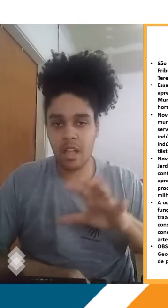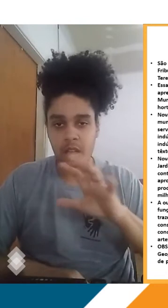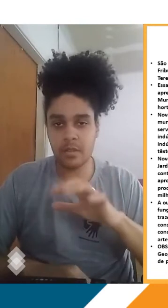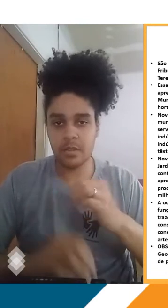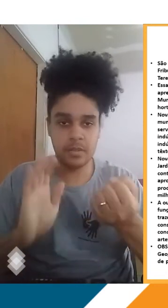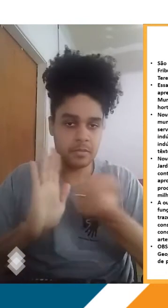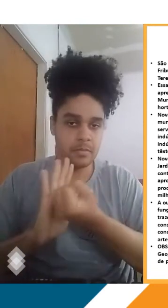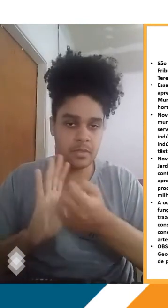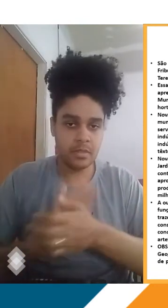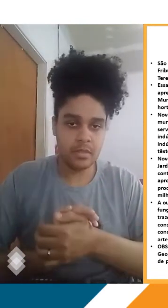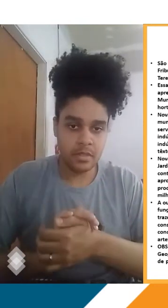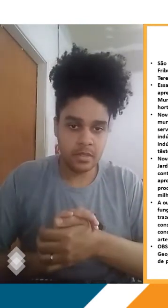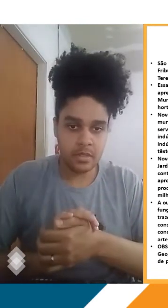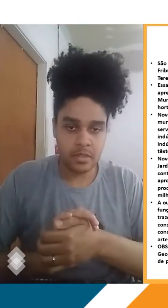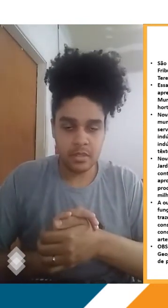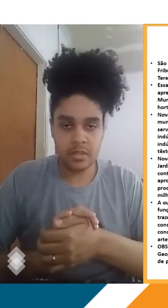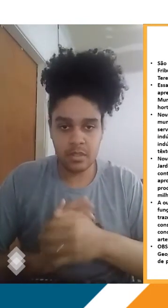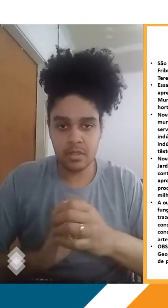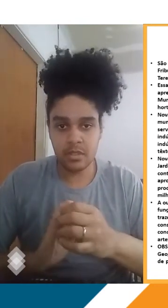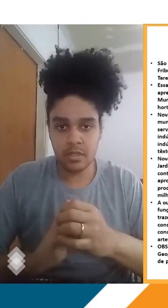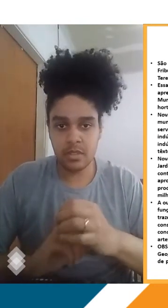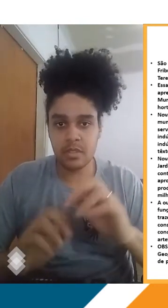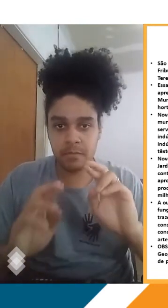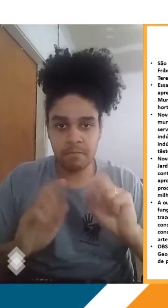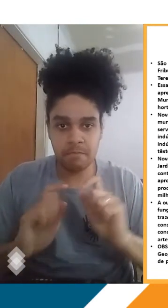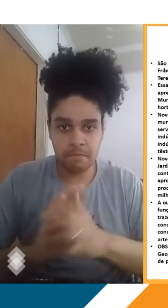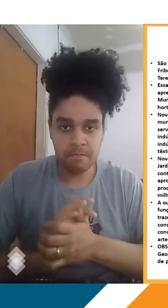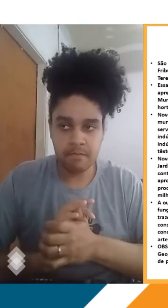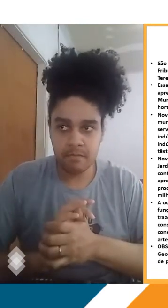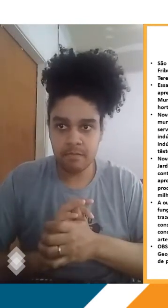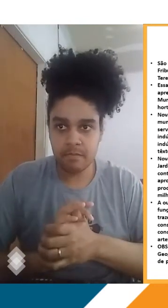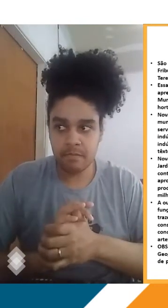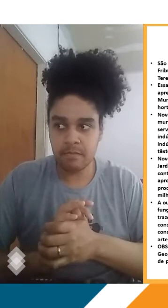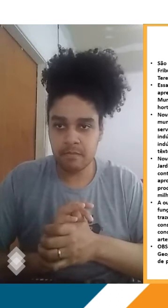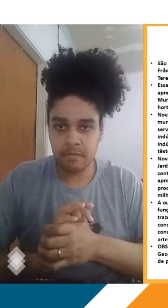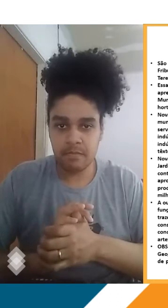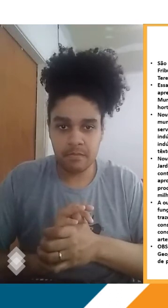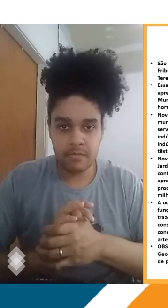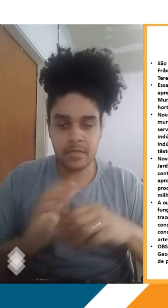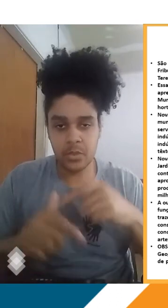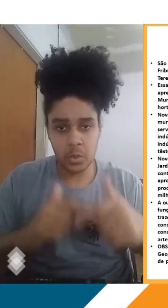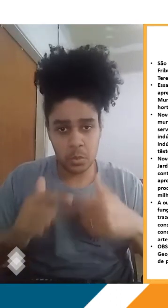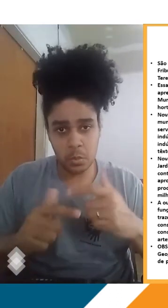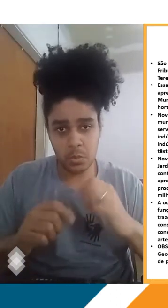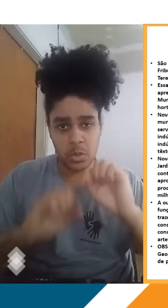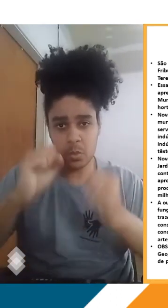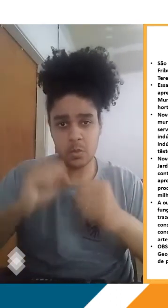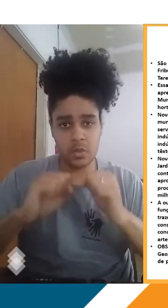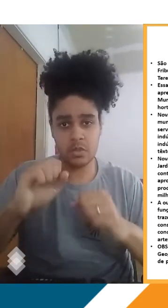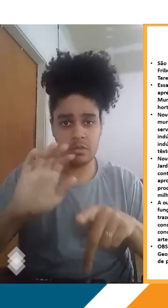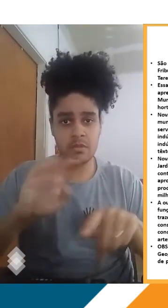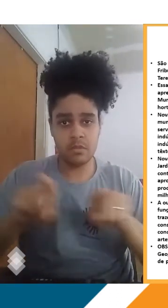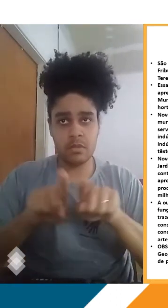É uma região marcada por 2 unidades espaciais diferenciadas. A primeira é caracterizada por apresentar um grande dinamismo em função das